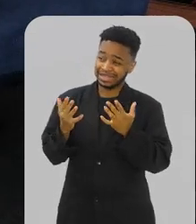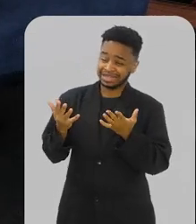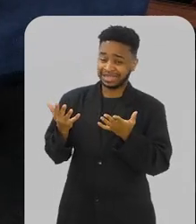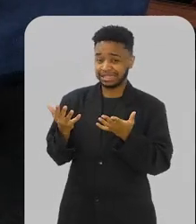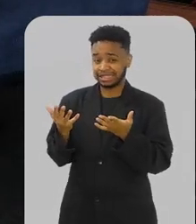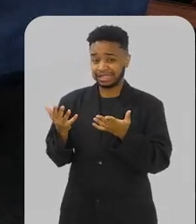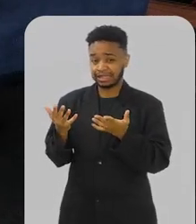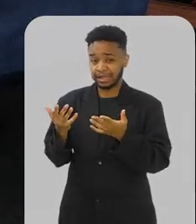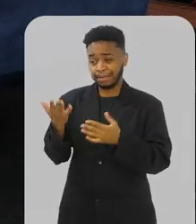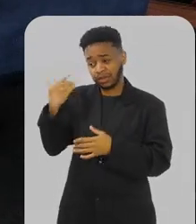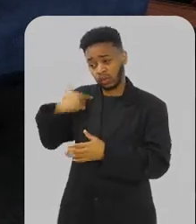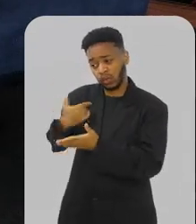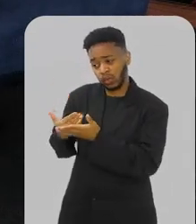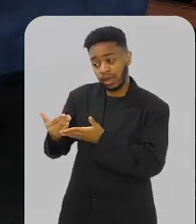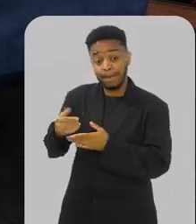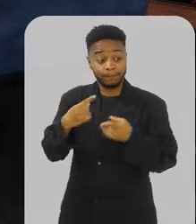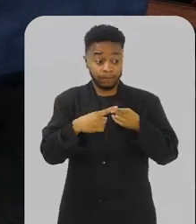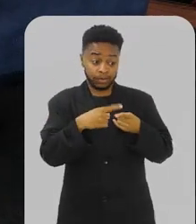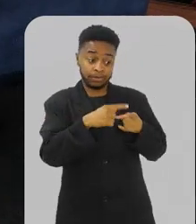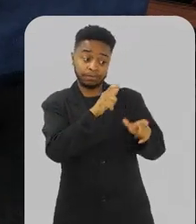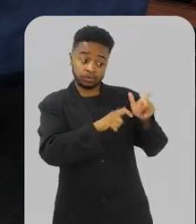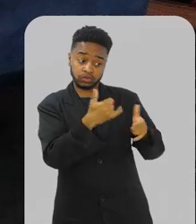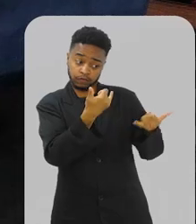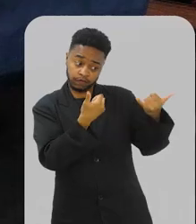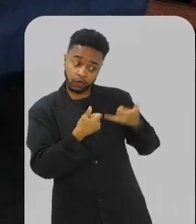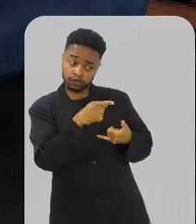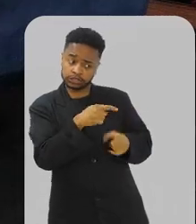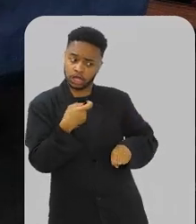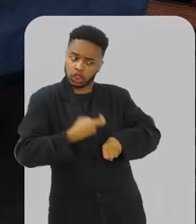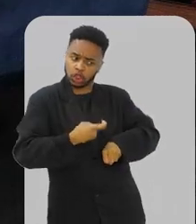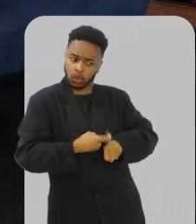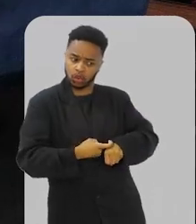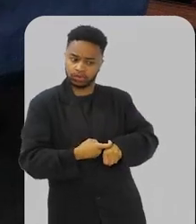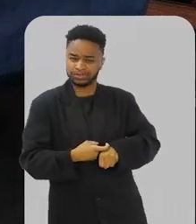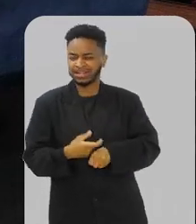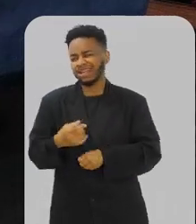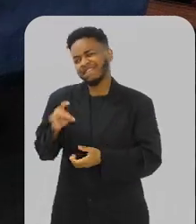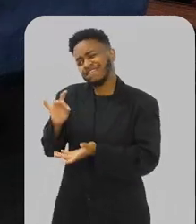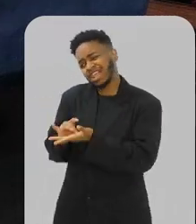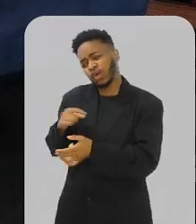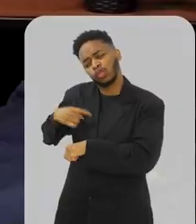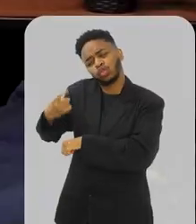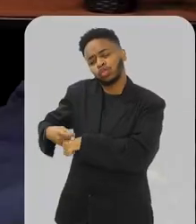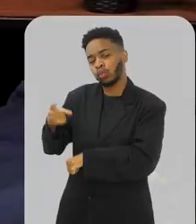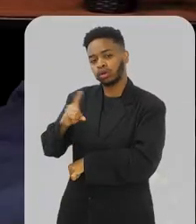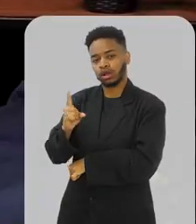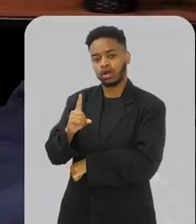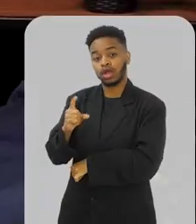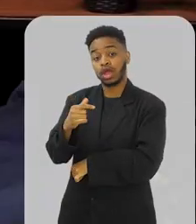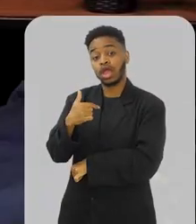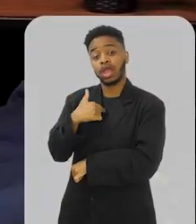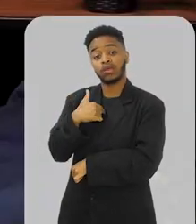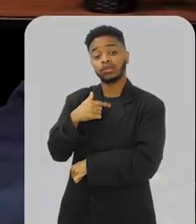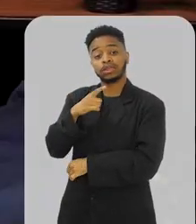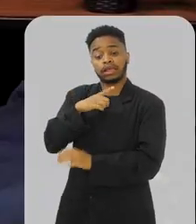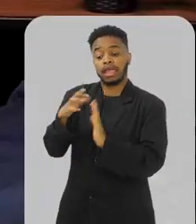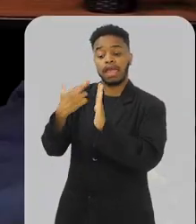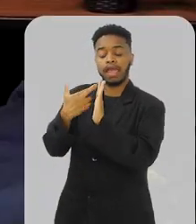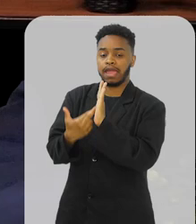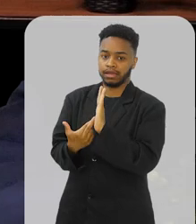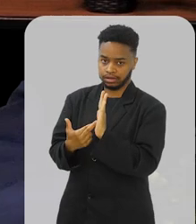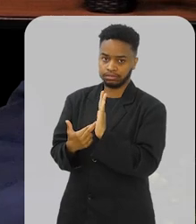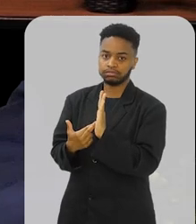Quando eu Porque já me disseram que mãe Mônica é rígida. É, eu, não é que eu seja rígida, eu sou